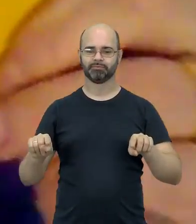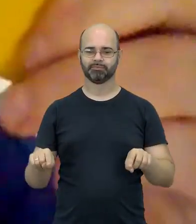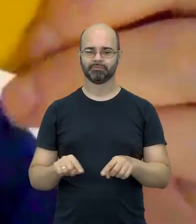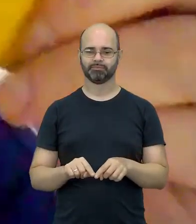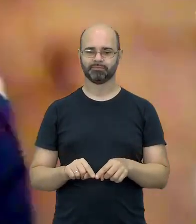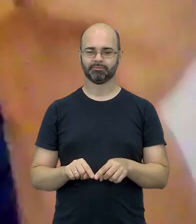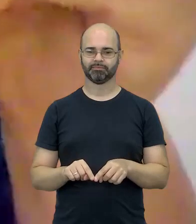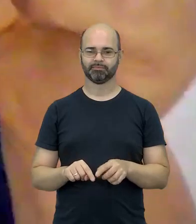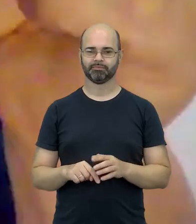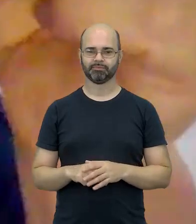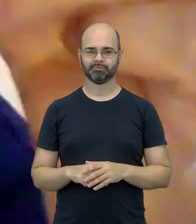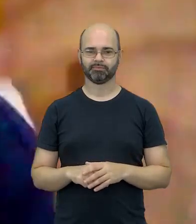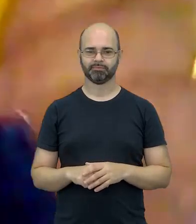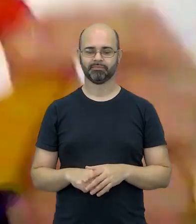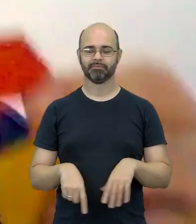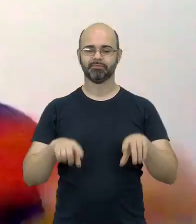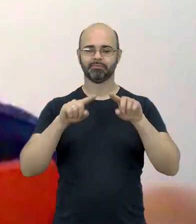um